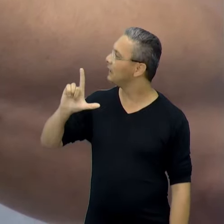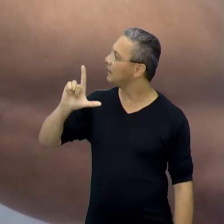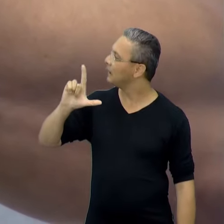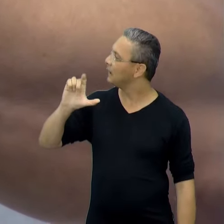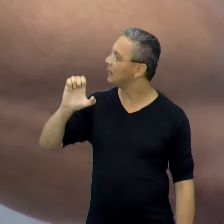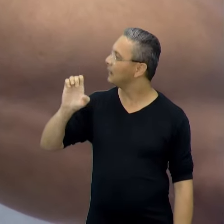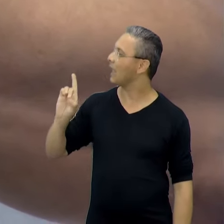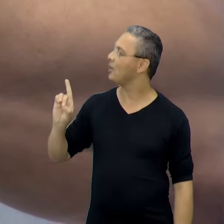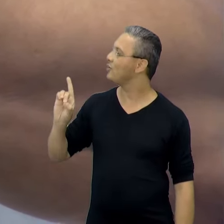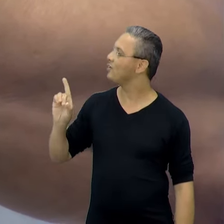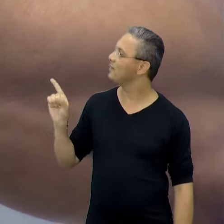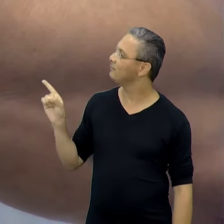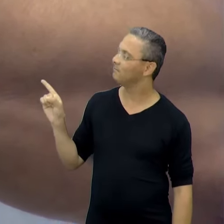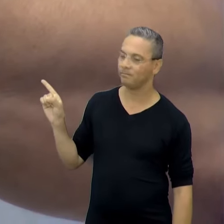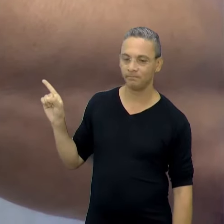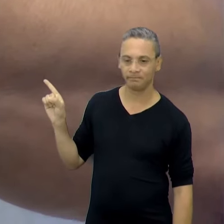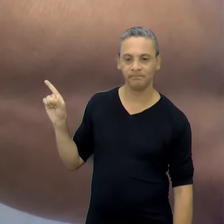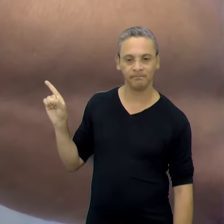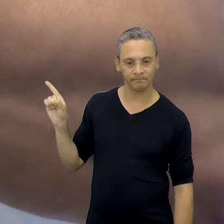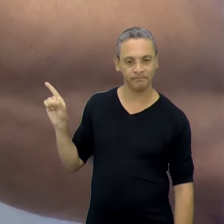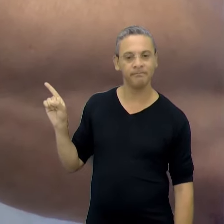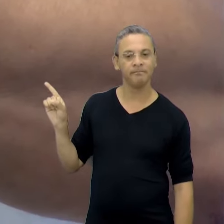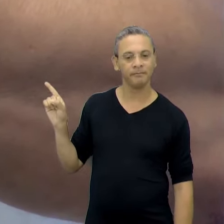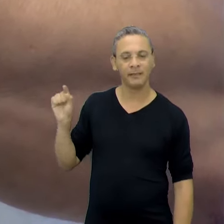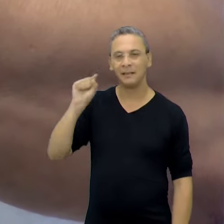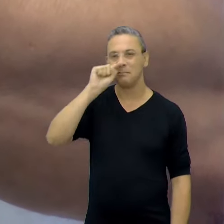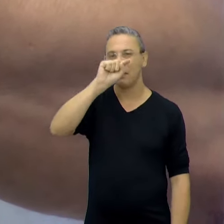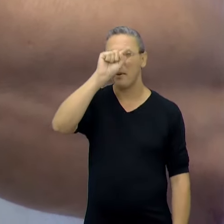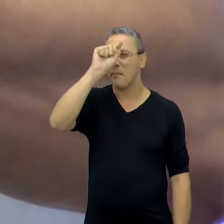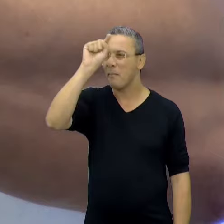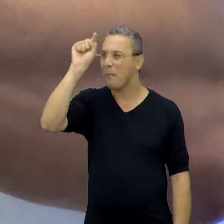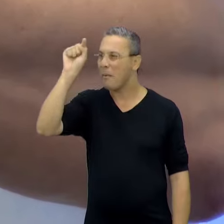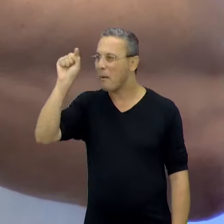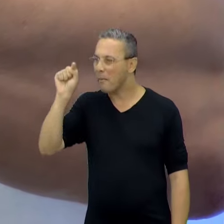vendo ali? Tem uma fita de LED. Então, todos aqueles pontinhos